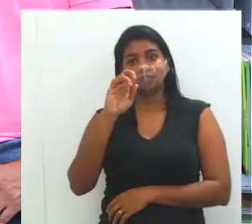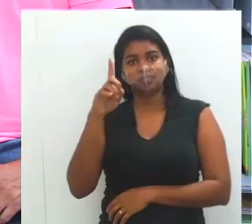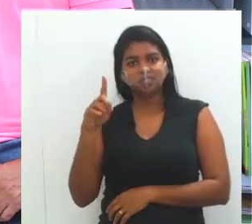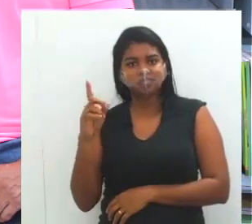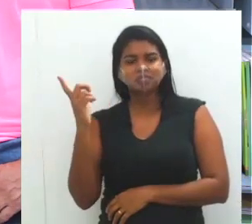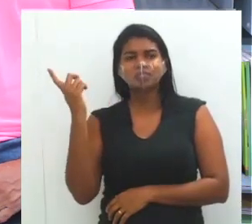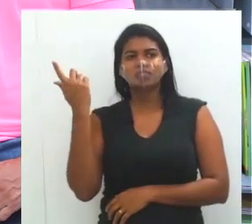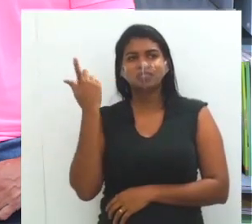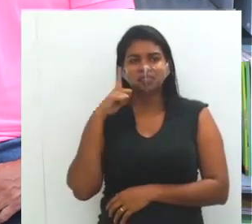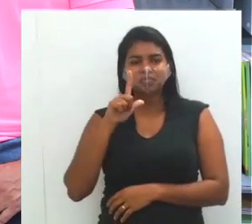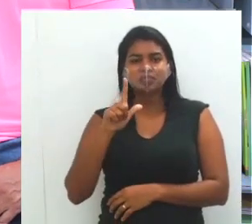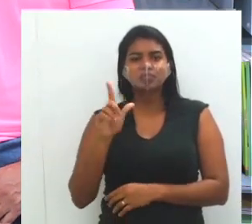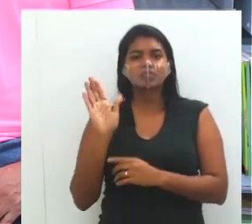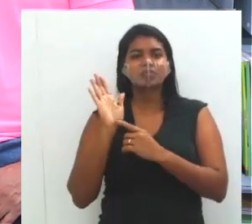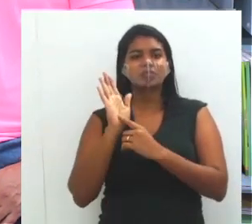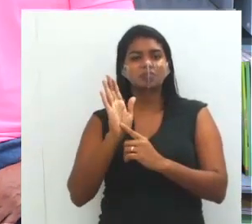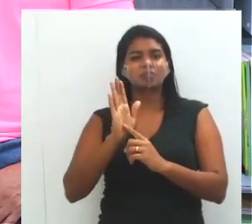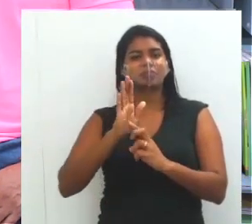nome